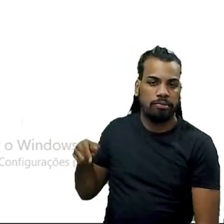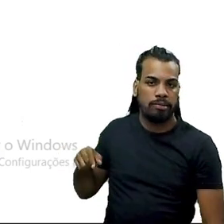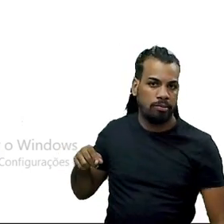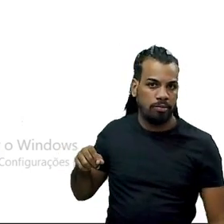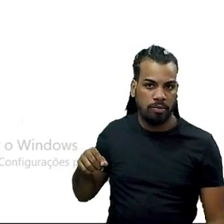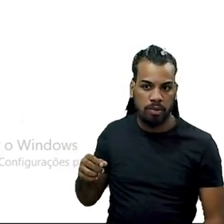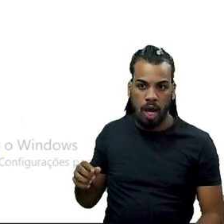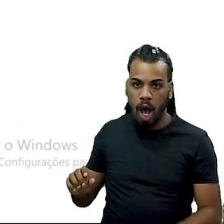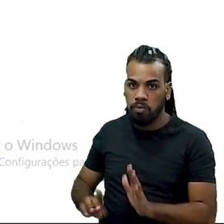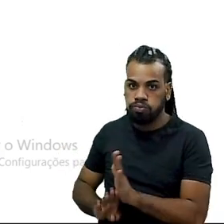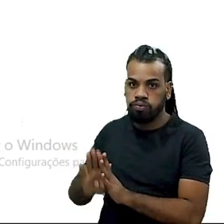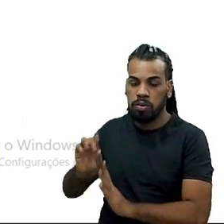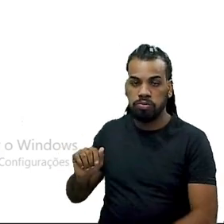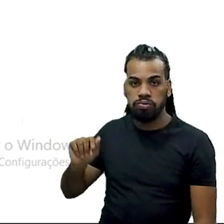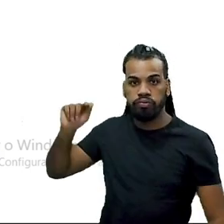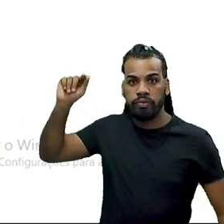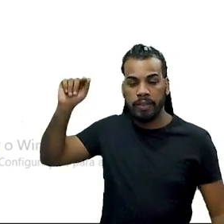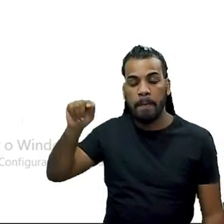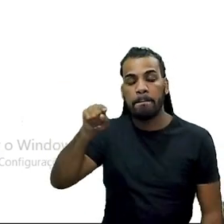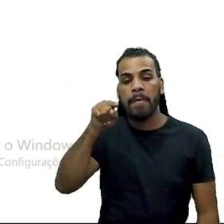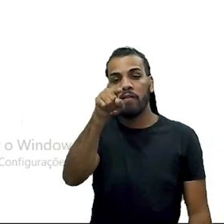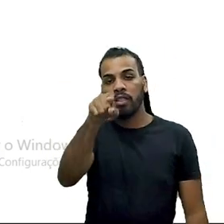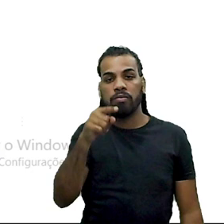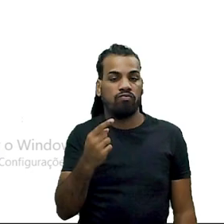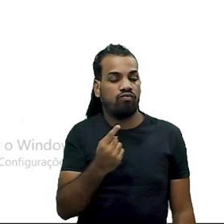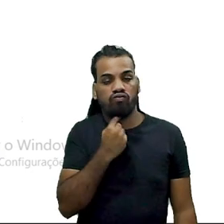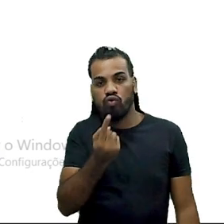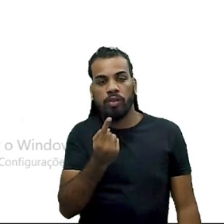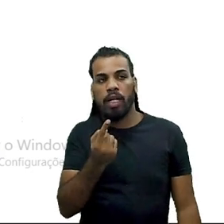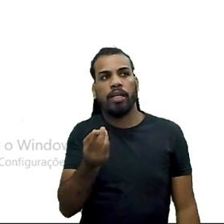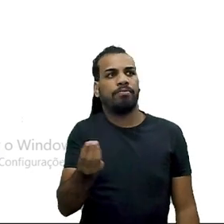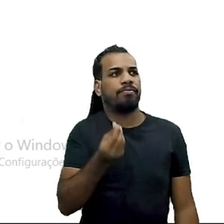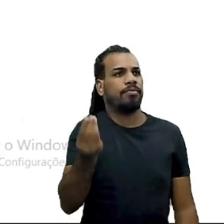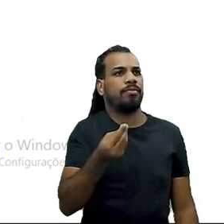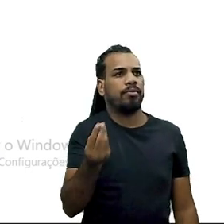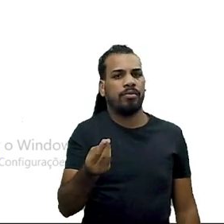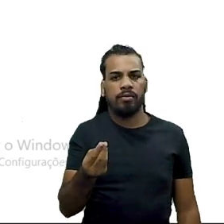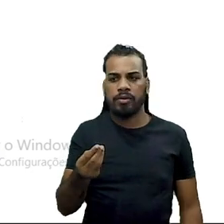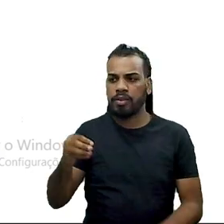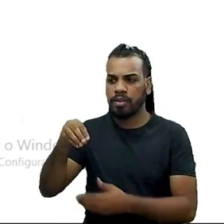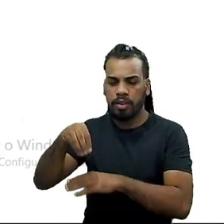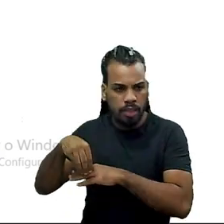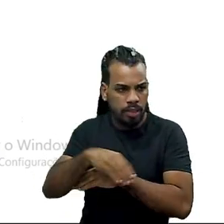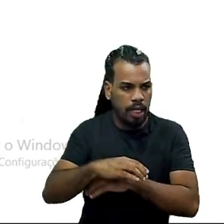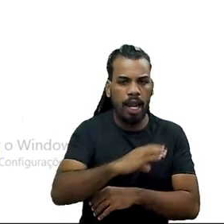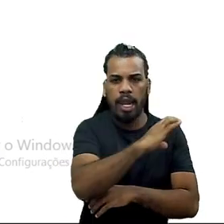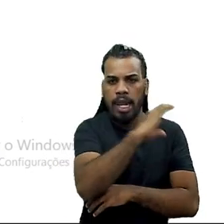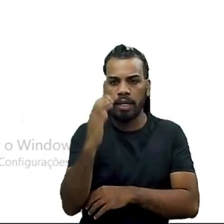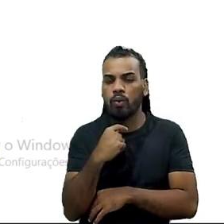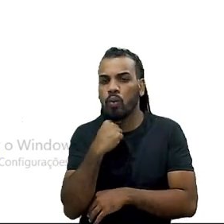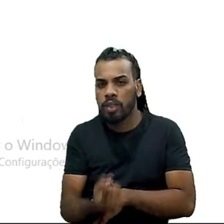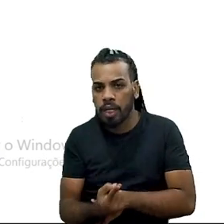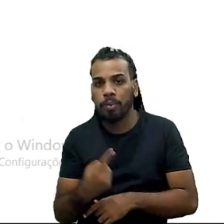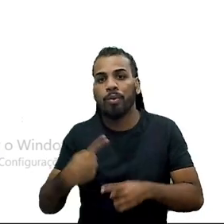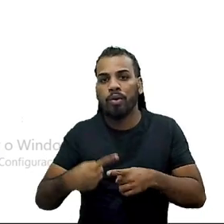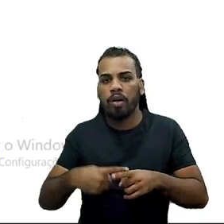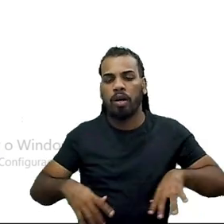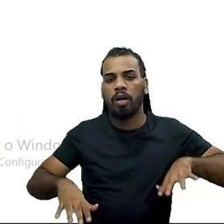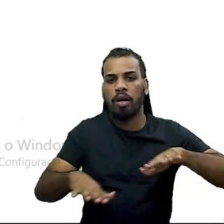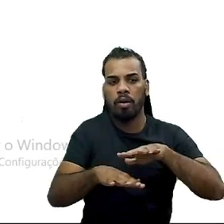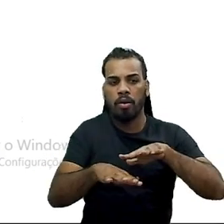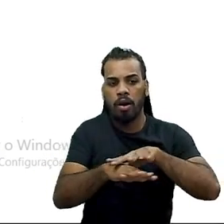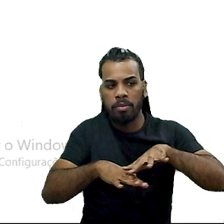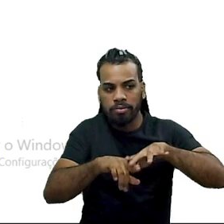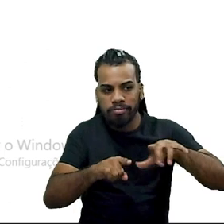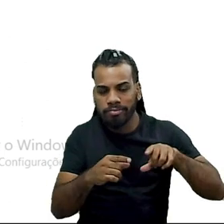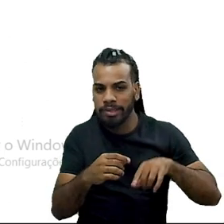suas mercadorias, mas você nem sempre consegue, às vezes, repassar para seus clientes, porque o mercado reage. Aí